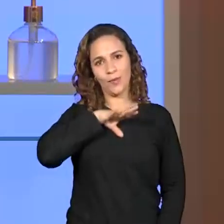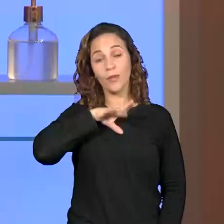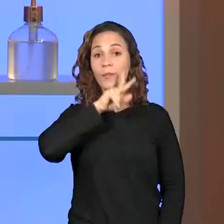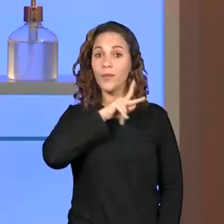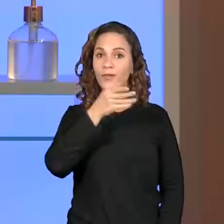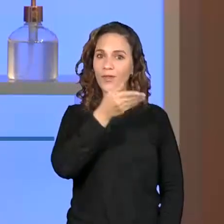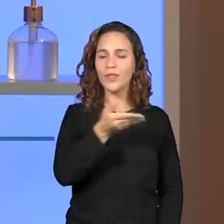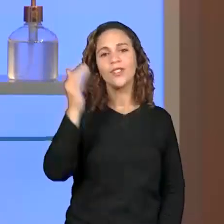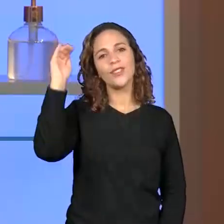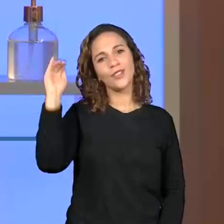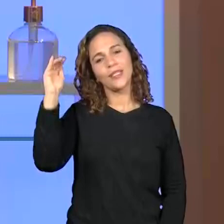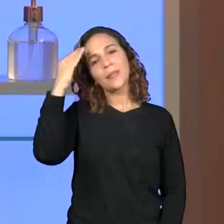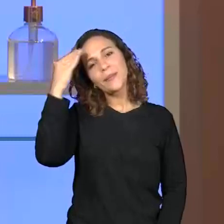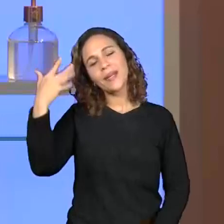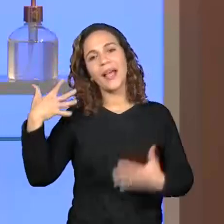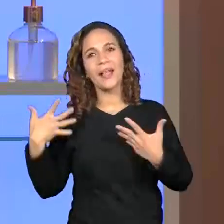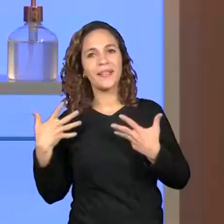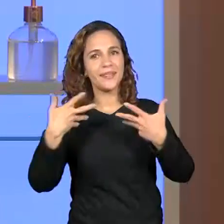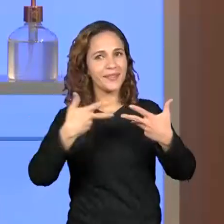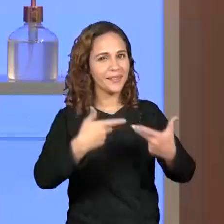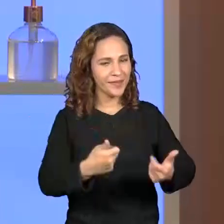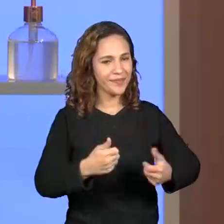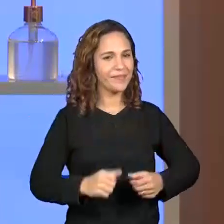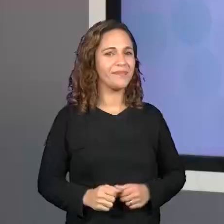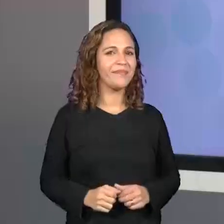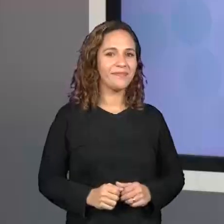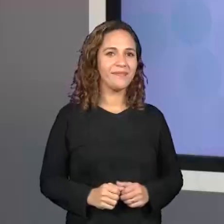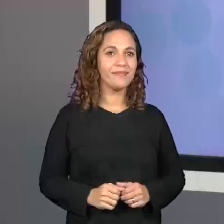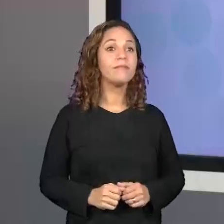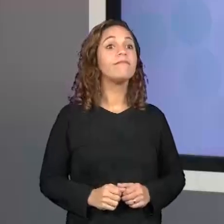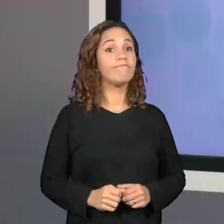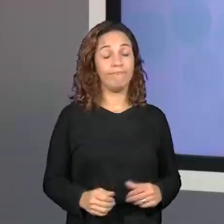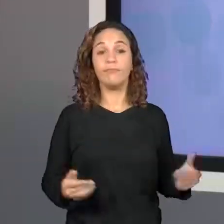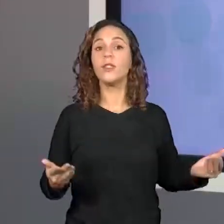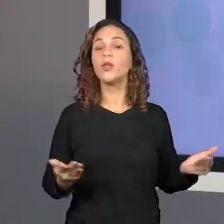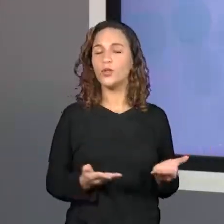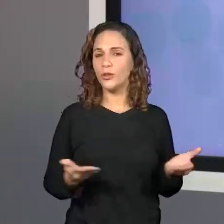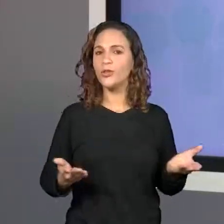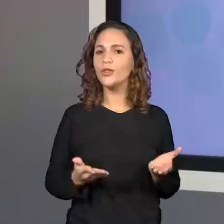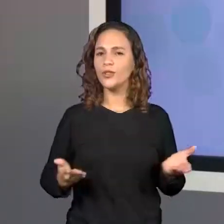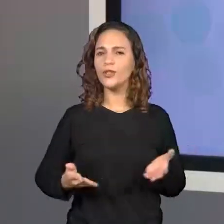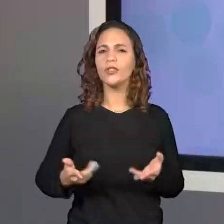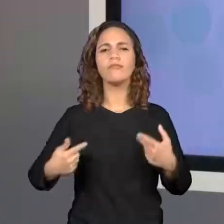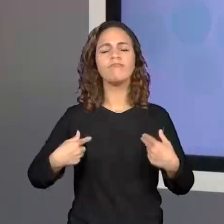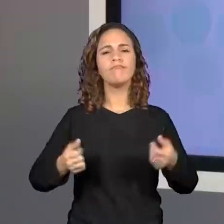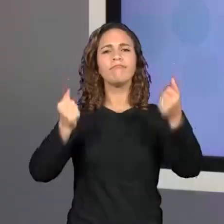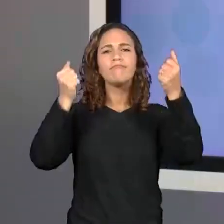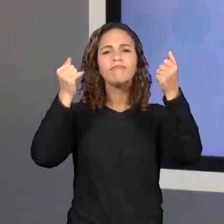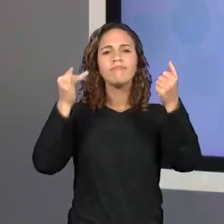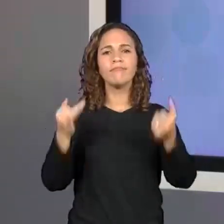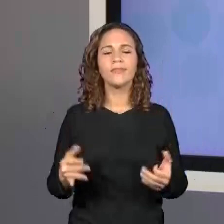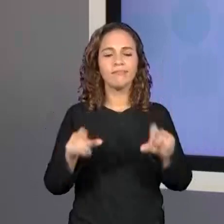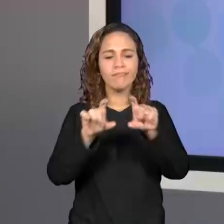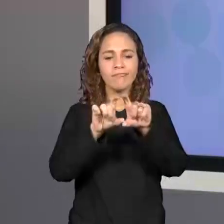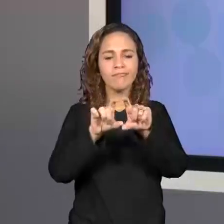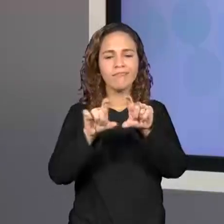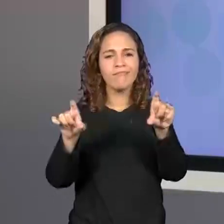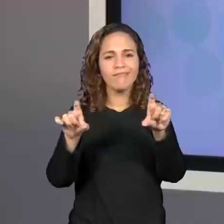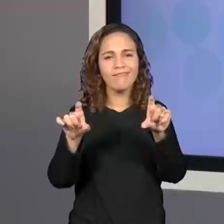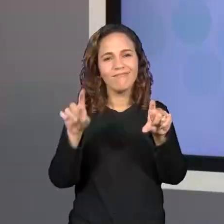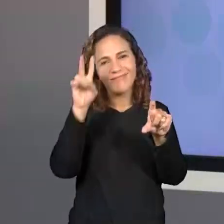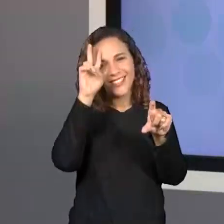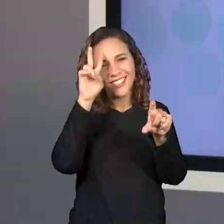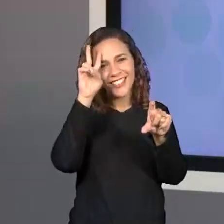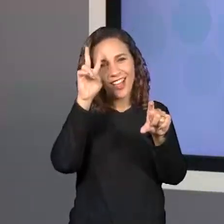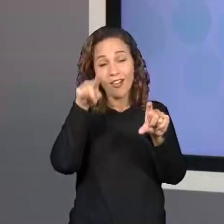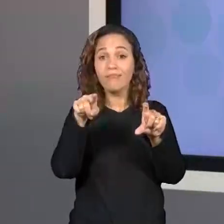Professora Joyce, muito obrigado pelo convite. Hoje vamos falar das tirinhas, mais um gênero textual